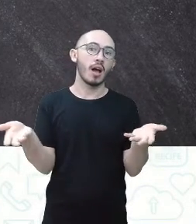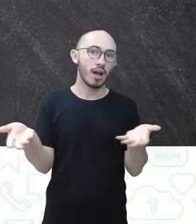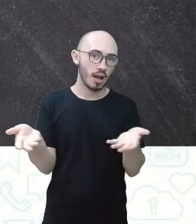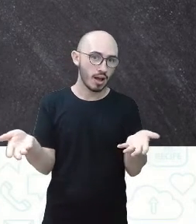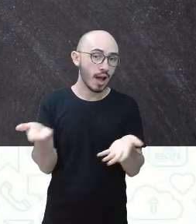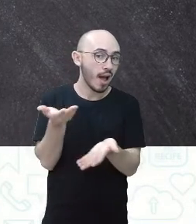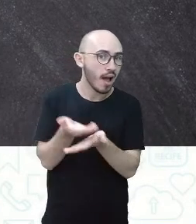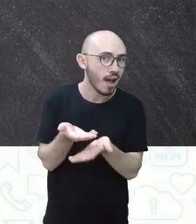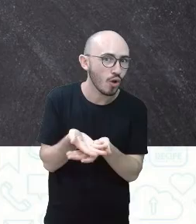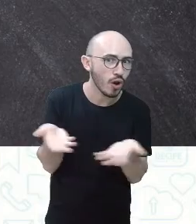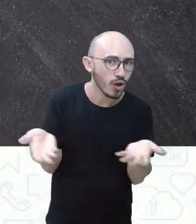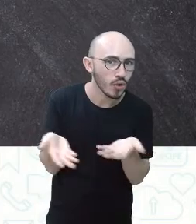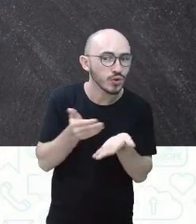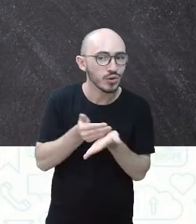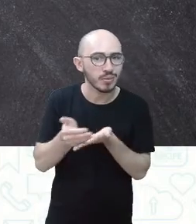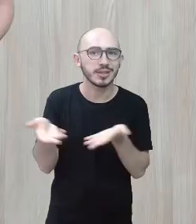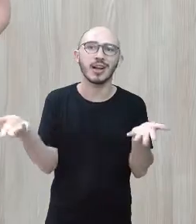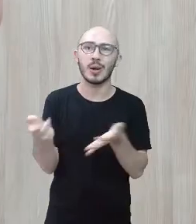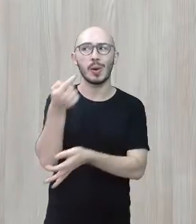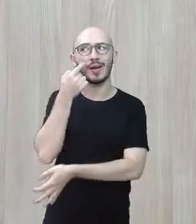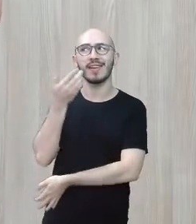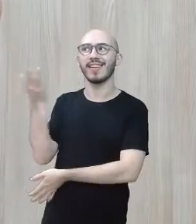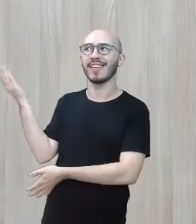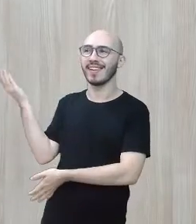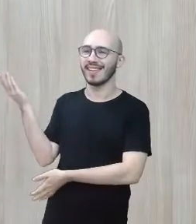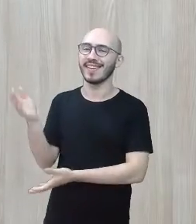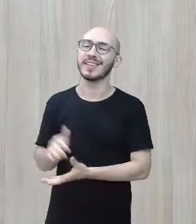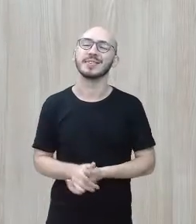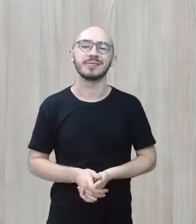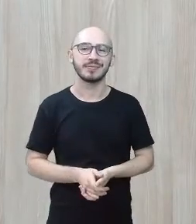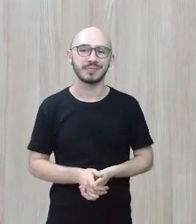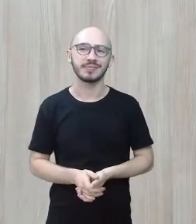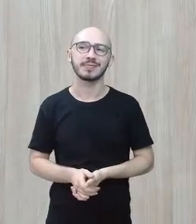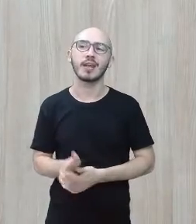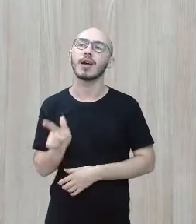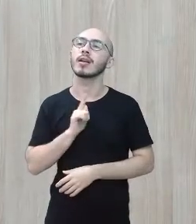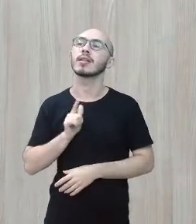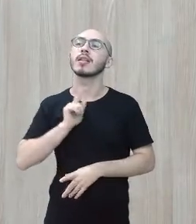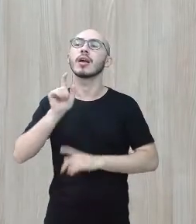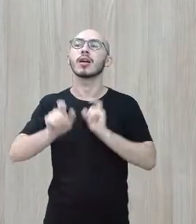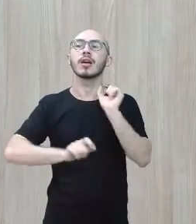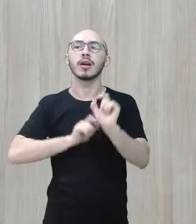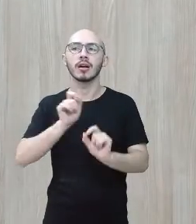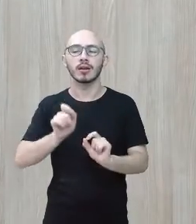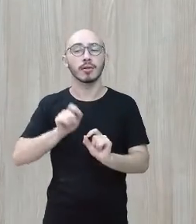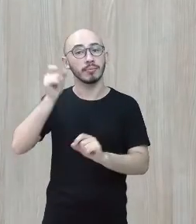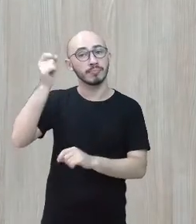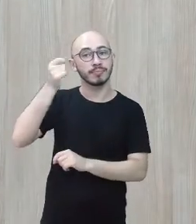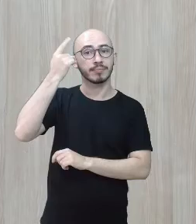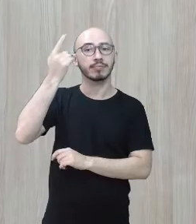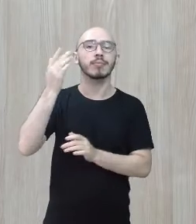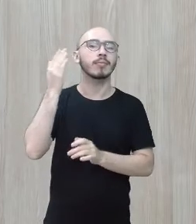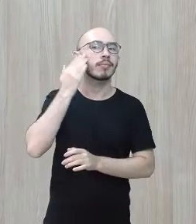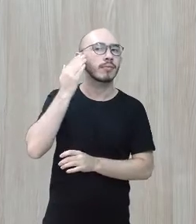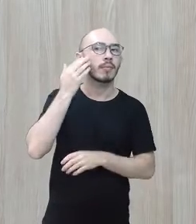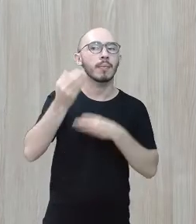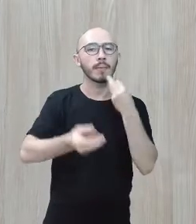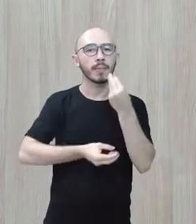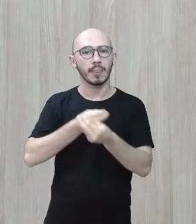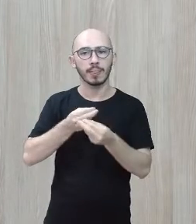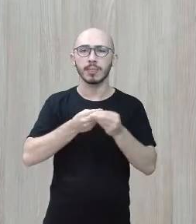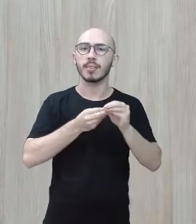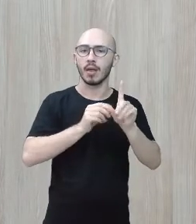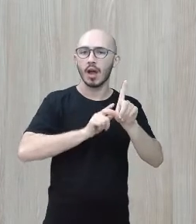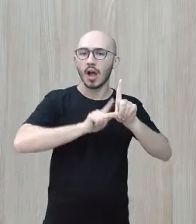hoje, olha aí, professor Pedro, a gente tem ideia da interpretação, né, do gráfico,